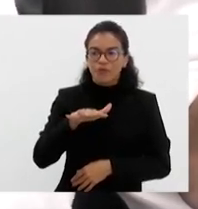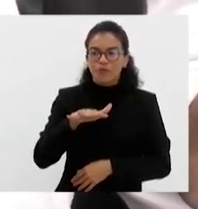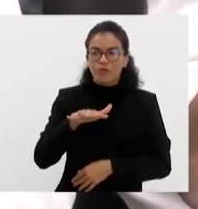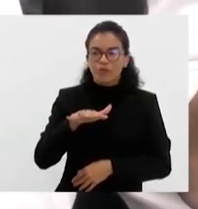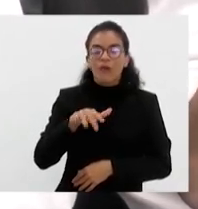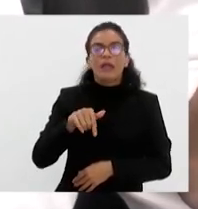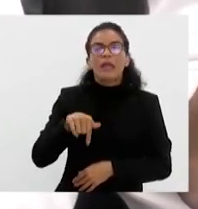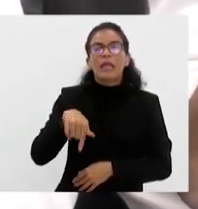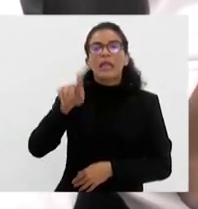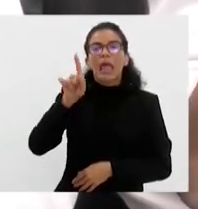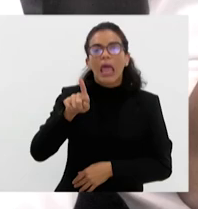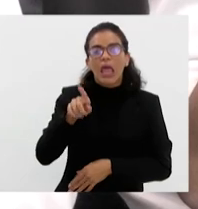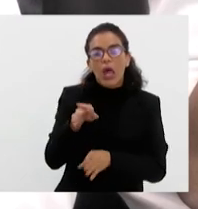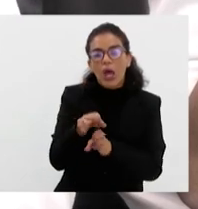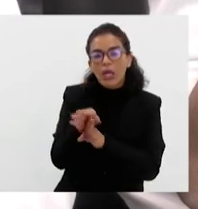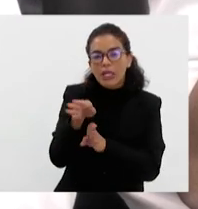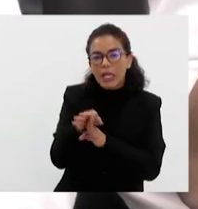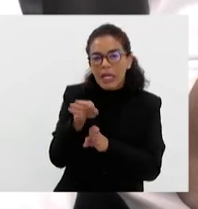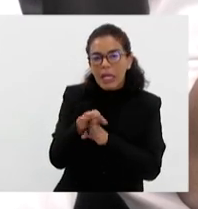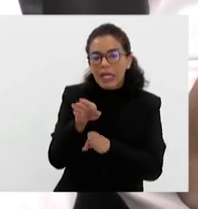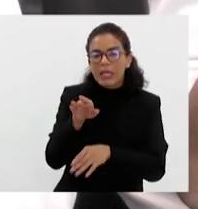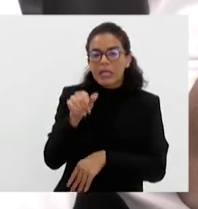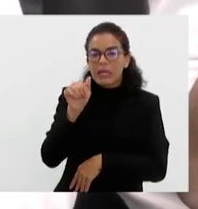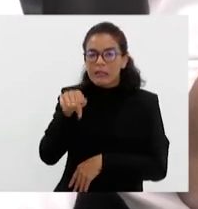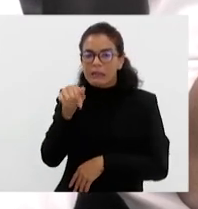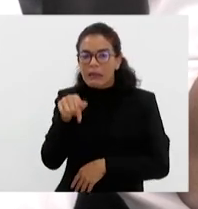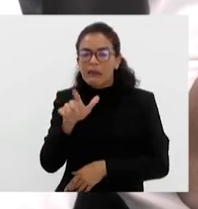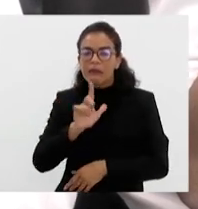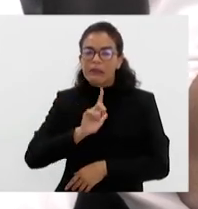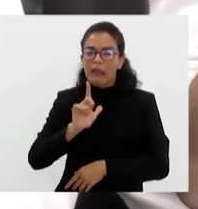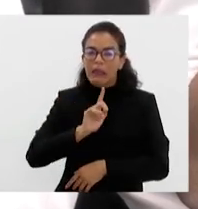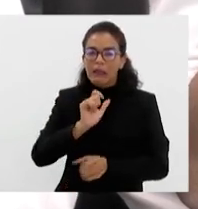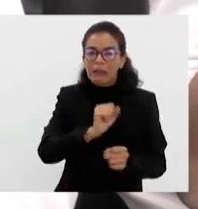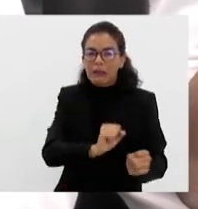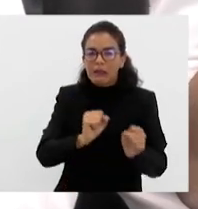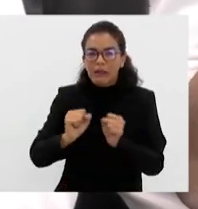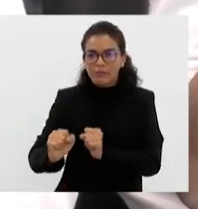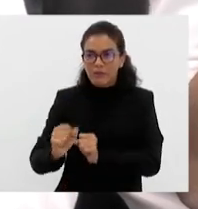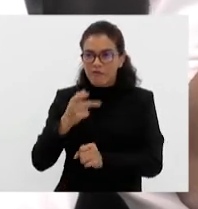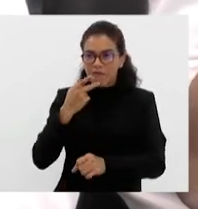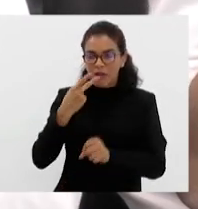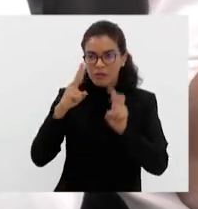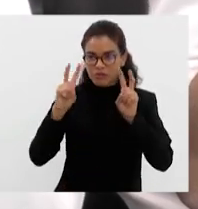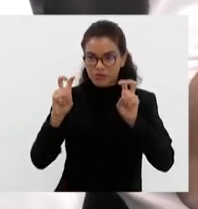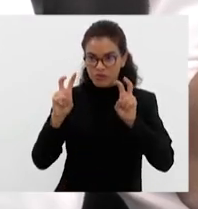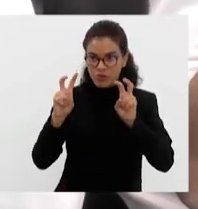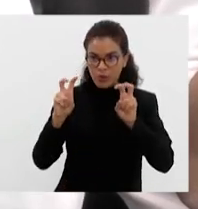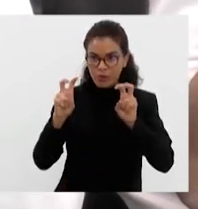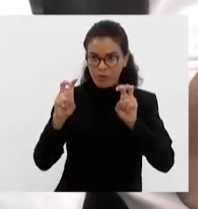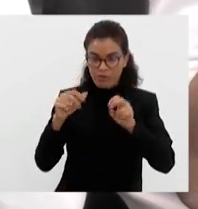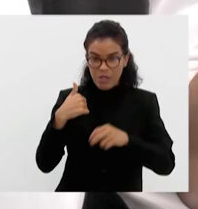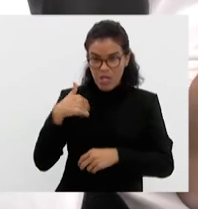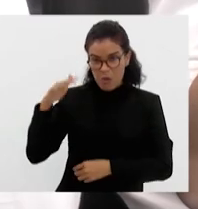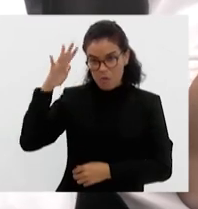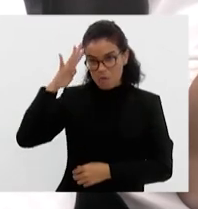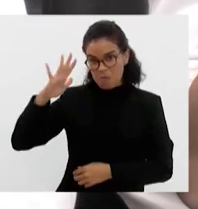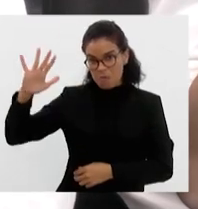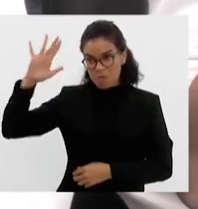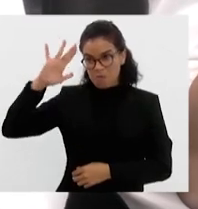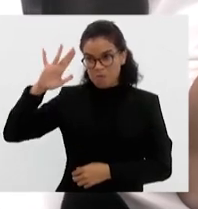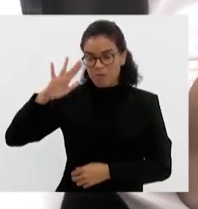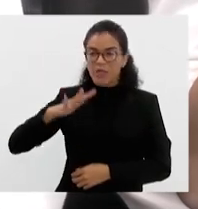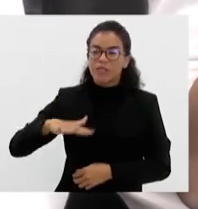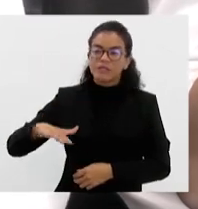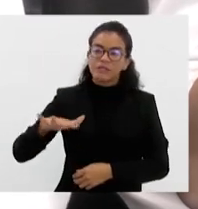quem arbitra sobre isso? Quem é provocado? Quem tem o poder de falar alguma coisa sobre essa instituição? Eu imaginaria que, em alguns casos,